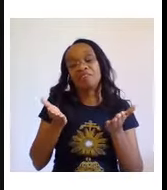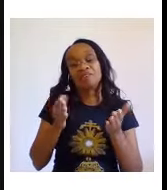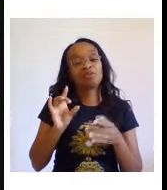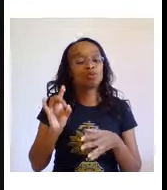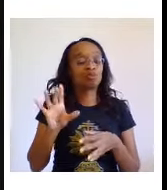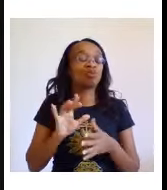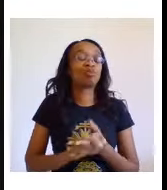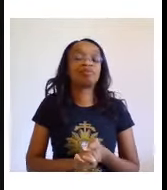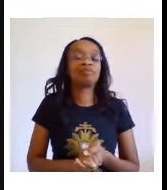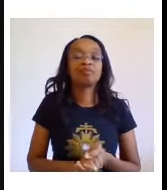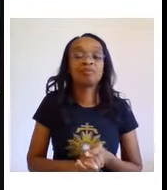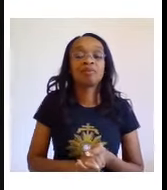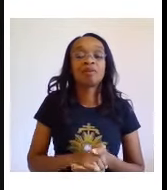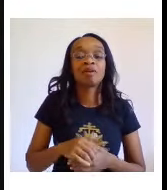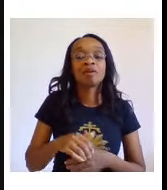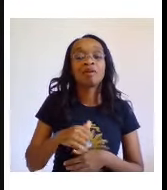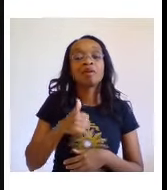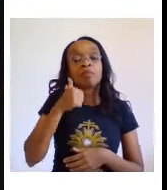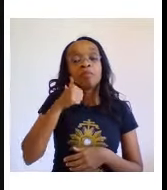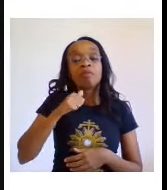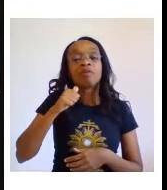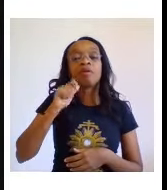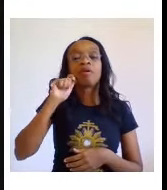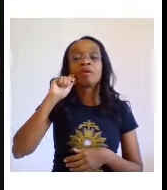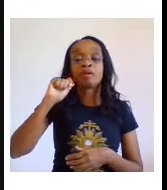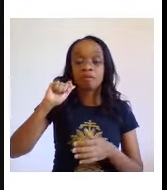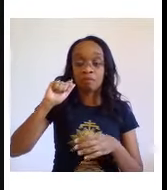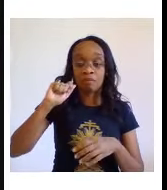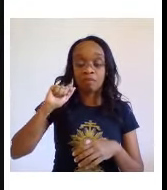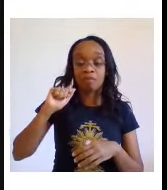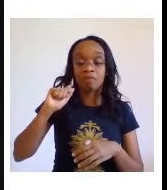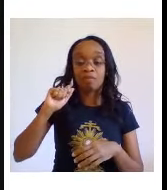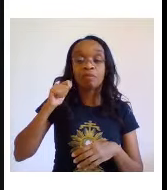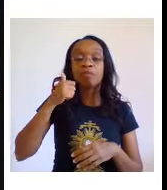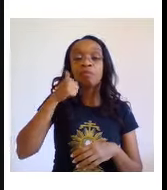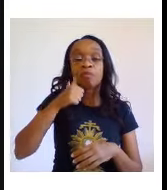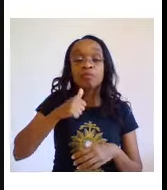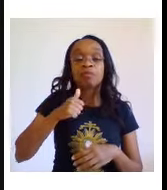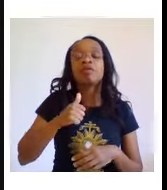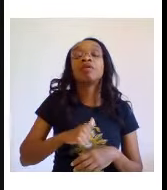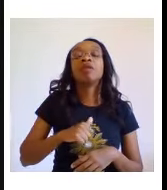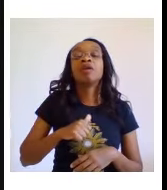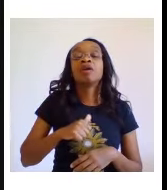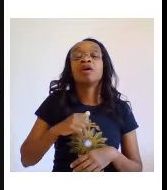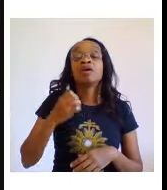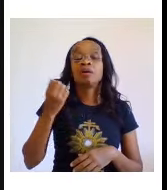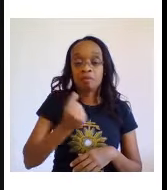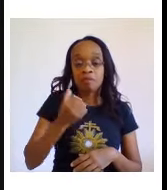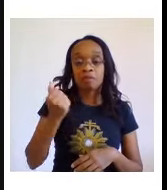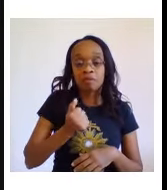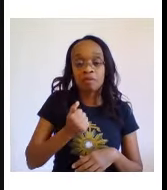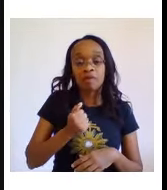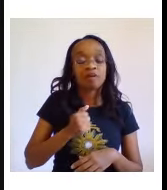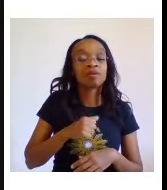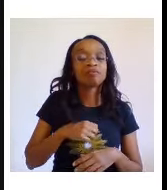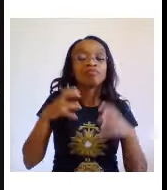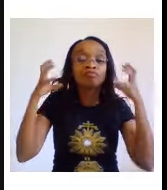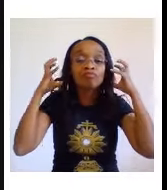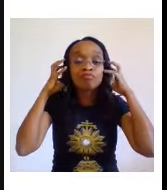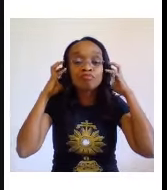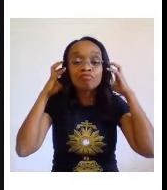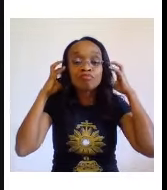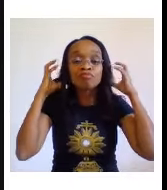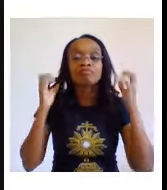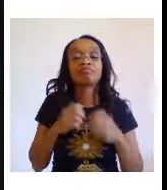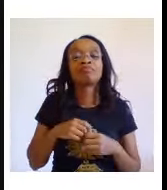sou uma mulher branca, de cerca de mais de 70 anos, cabelo grisalho, estou usando um fone de